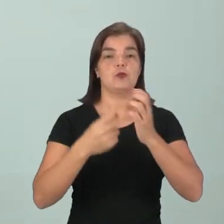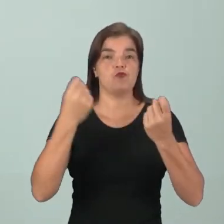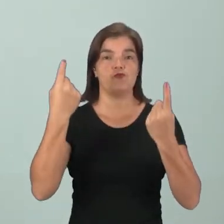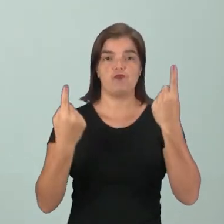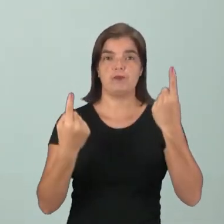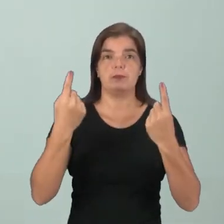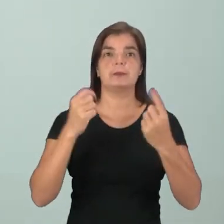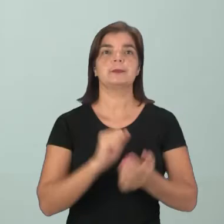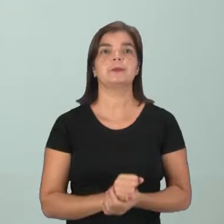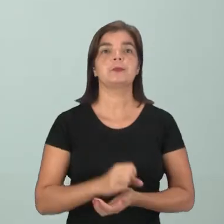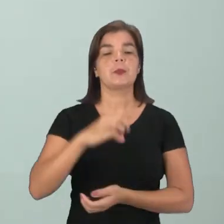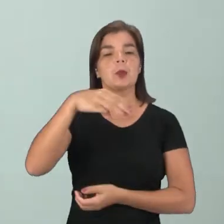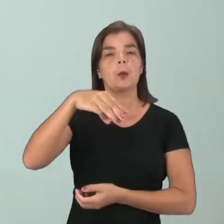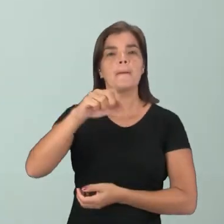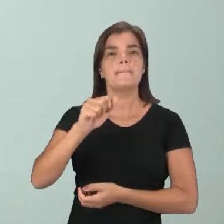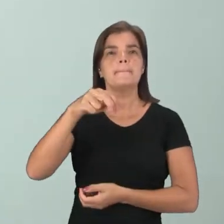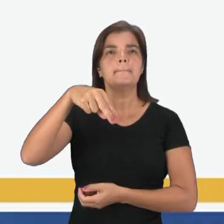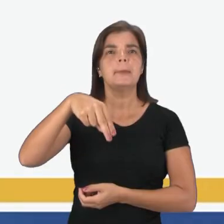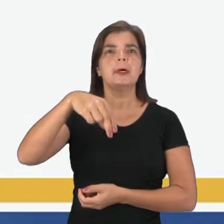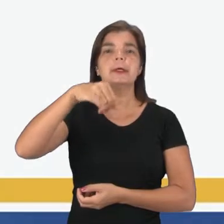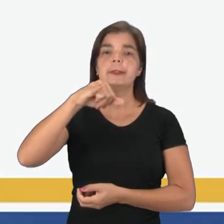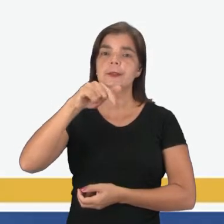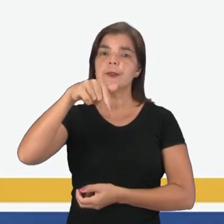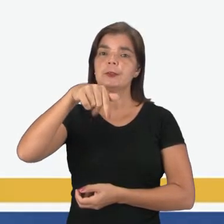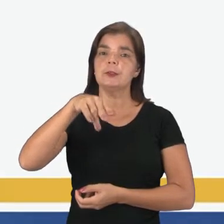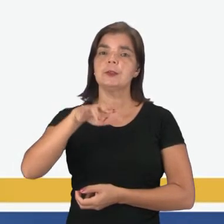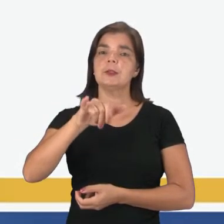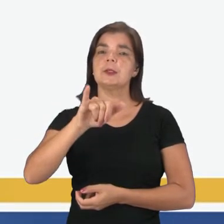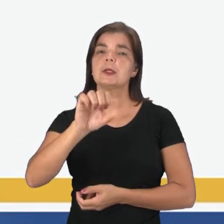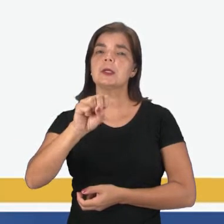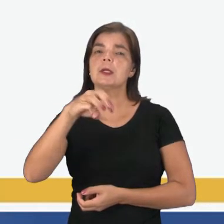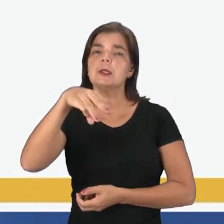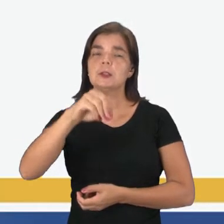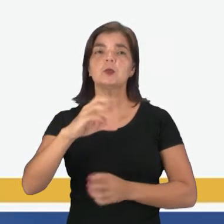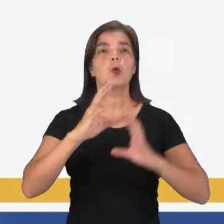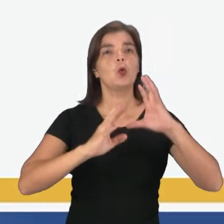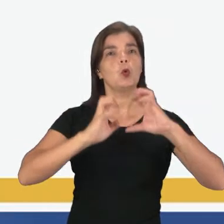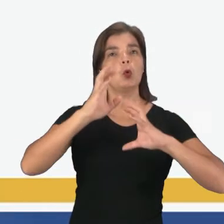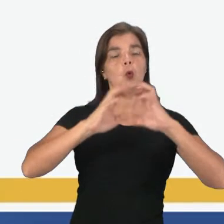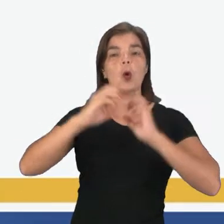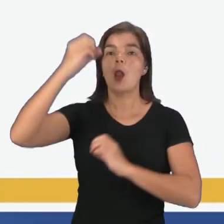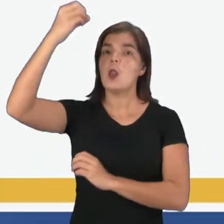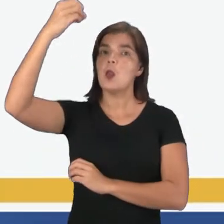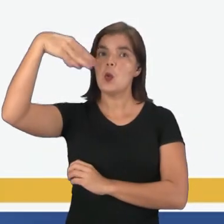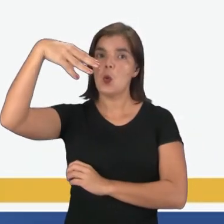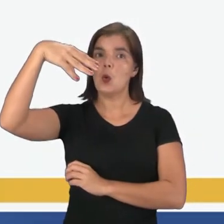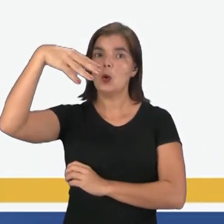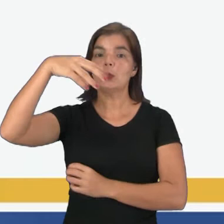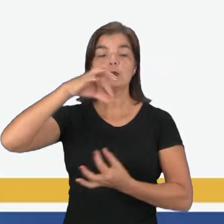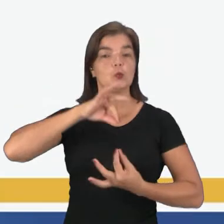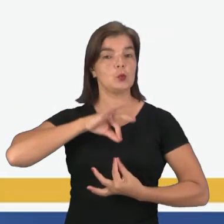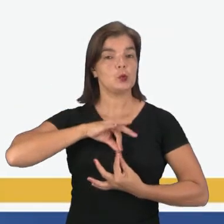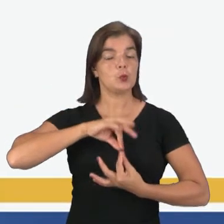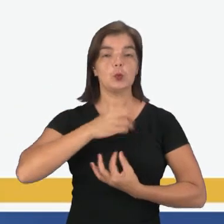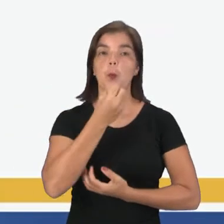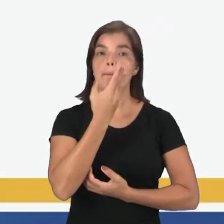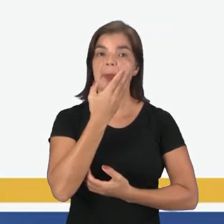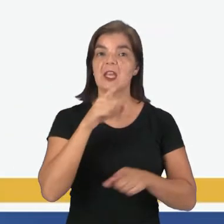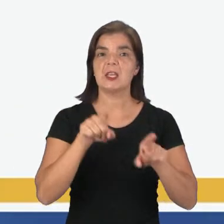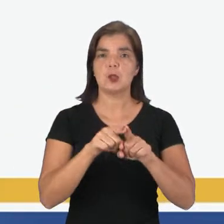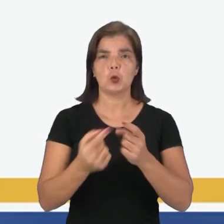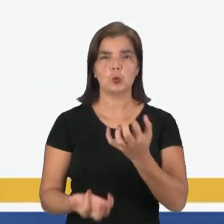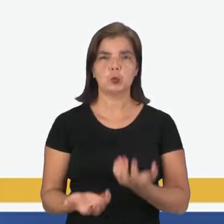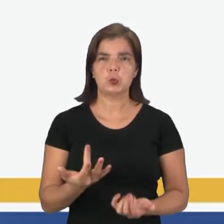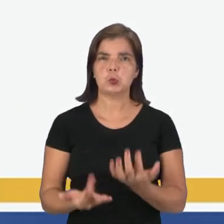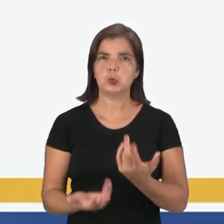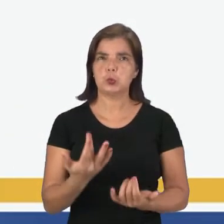Simbolizando esse jogo de forças. E no maniqueísmo, que é uma religião da antiga Pérsia, há um conflito entre luz, o espírito do bem,